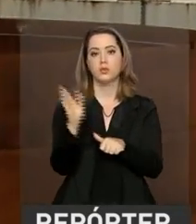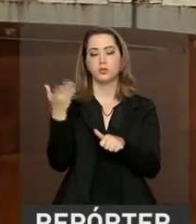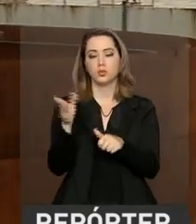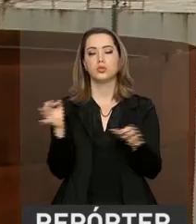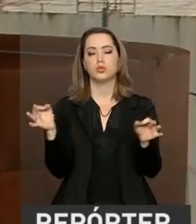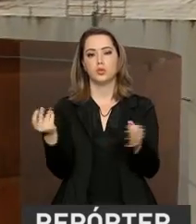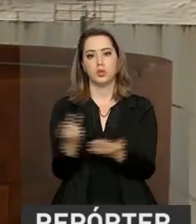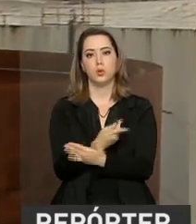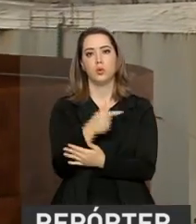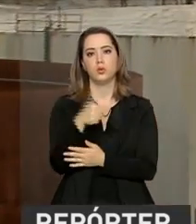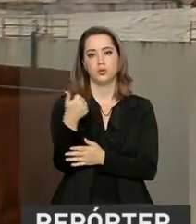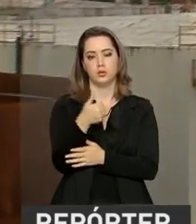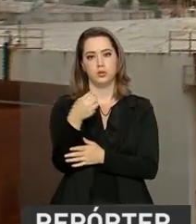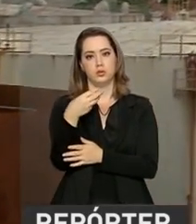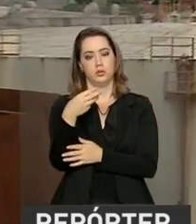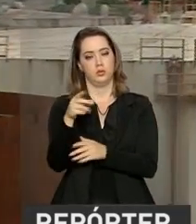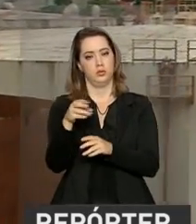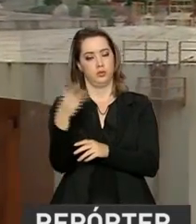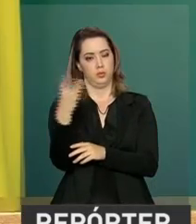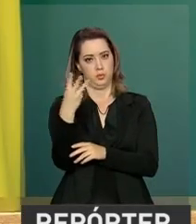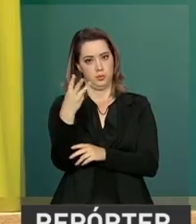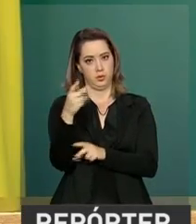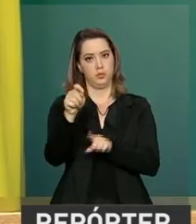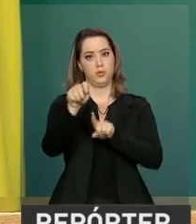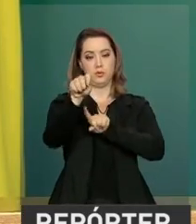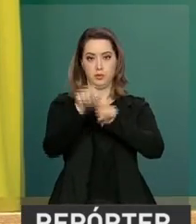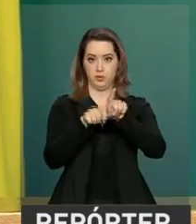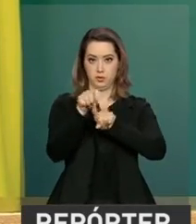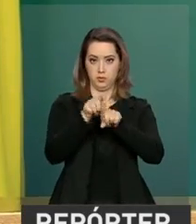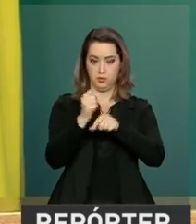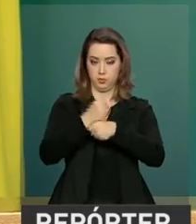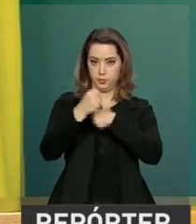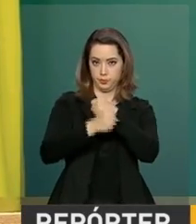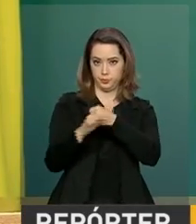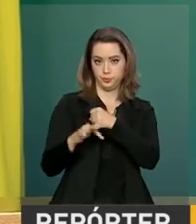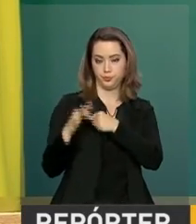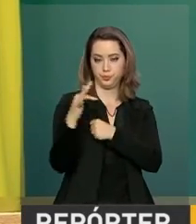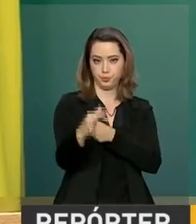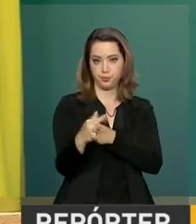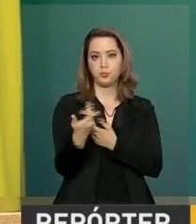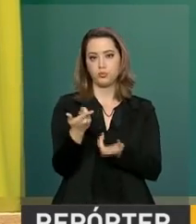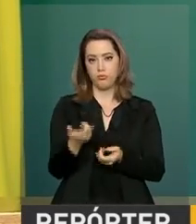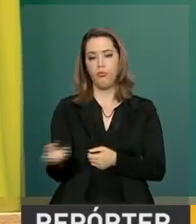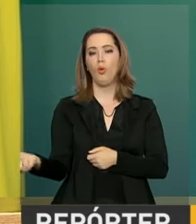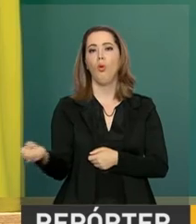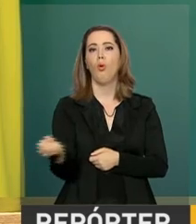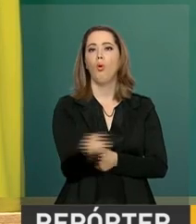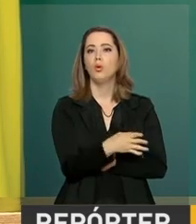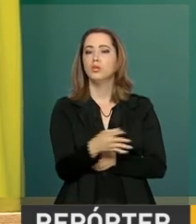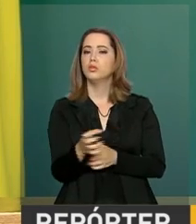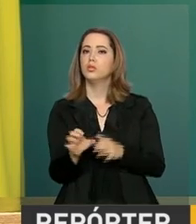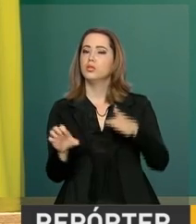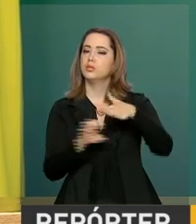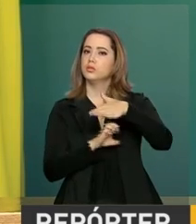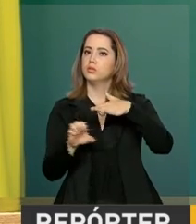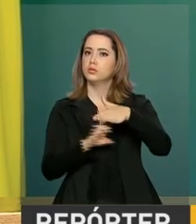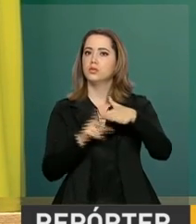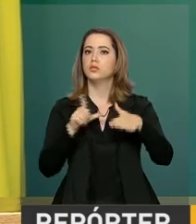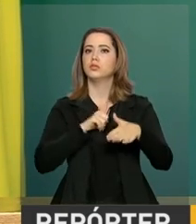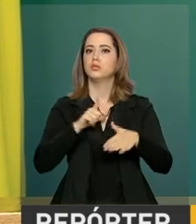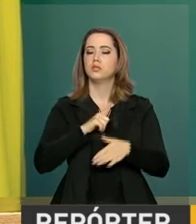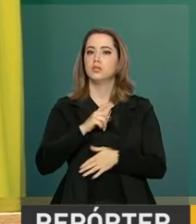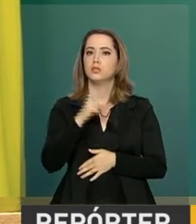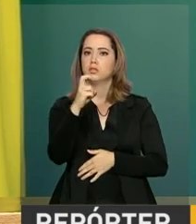no primeiro trimestre de 2017. O eventual parceiro, ele ficaria com 51% e nós